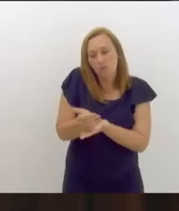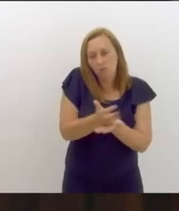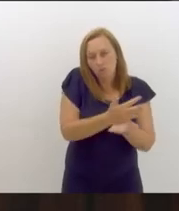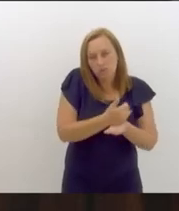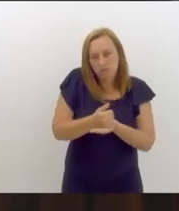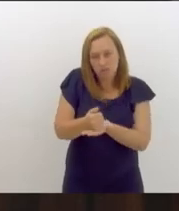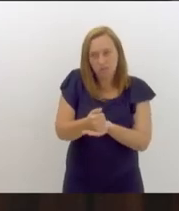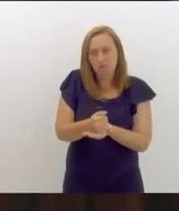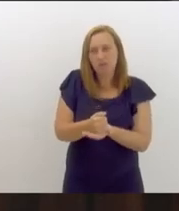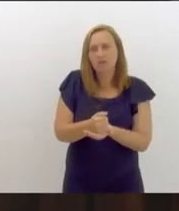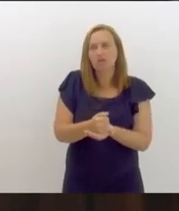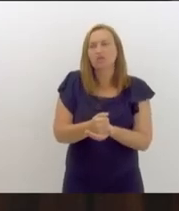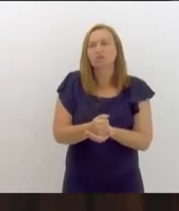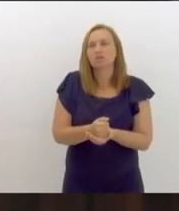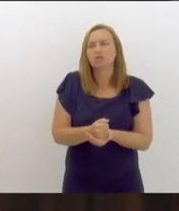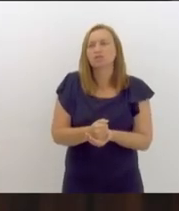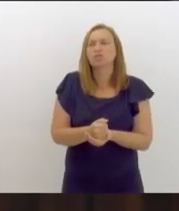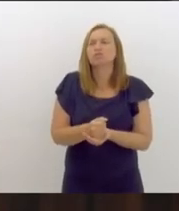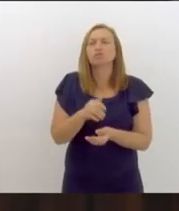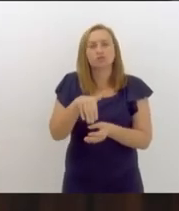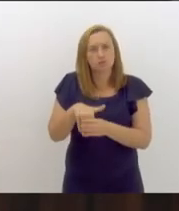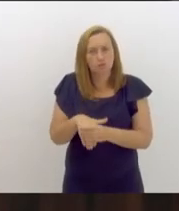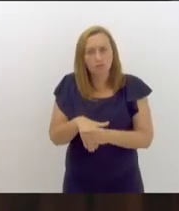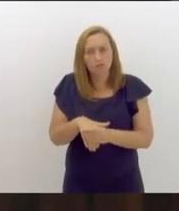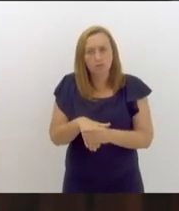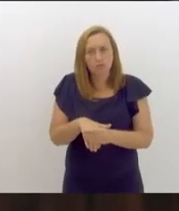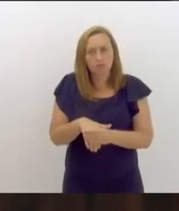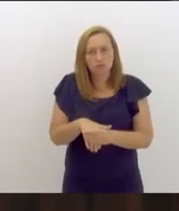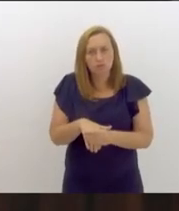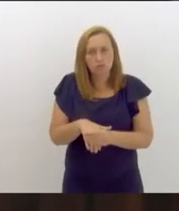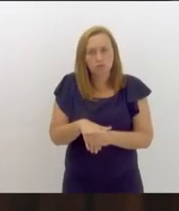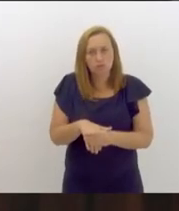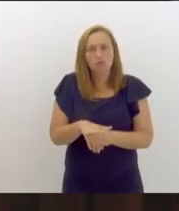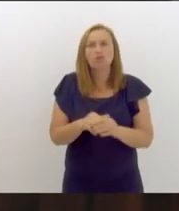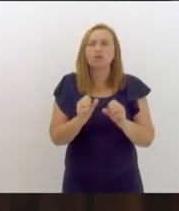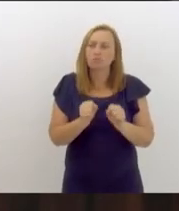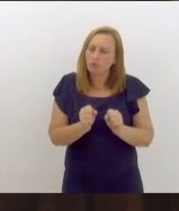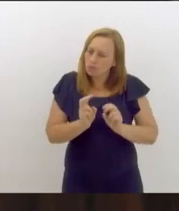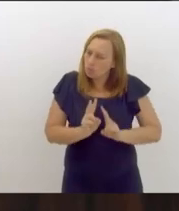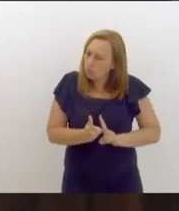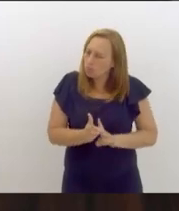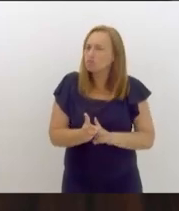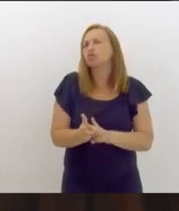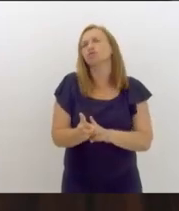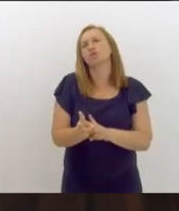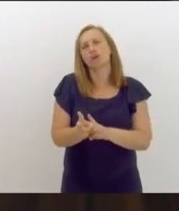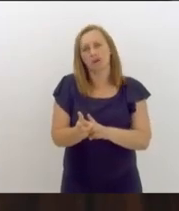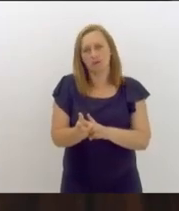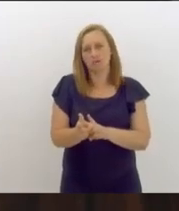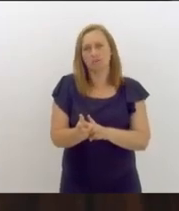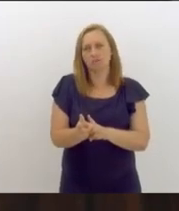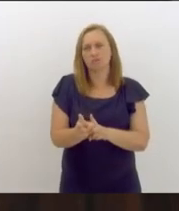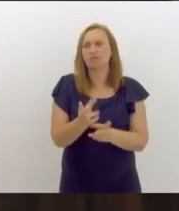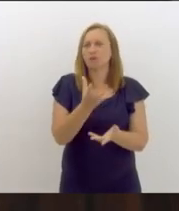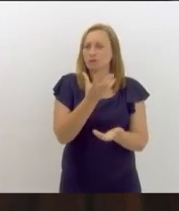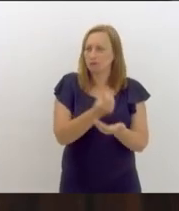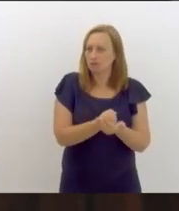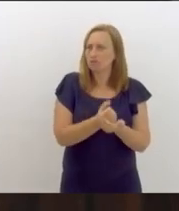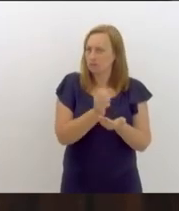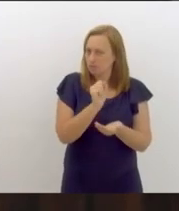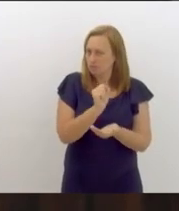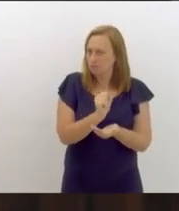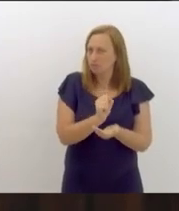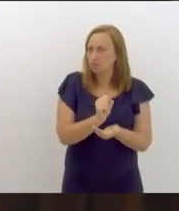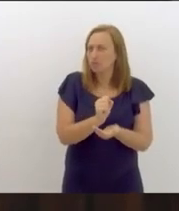Vou Colher os votos para que a gente possa deixar consignado e registrado na casa